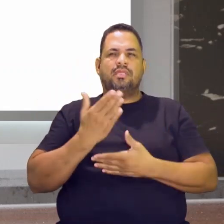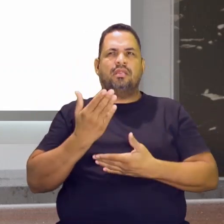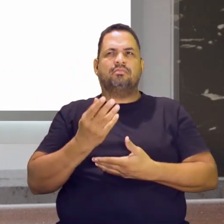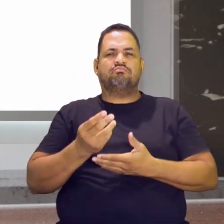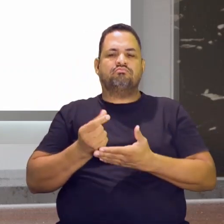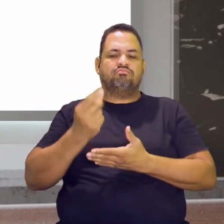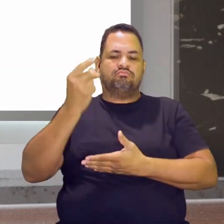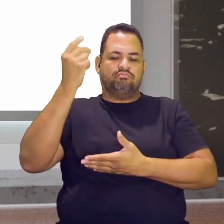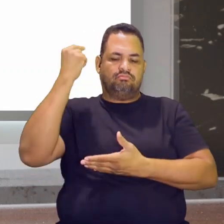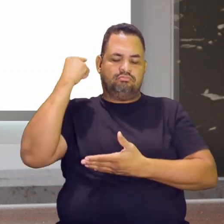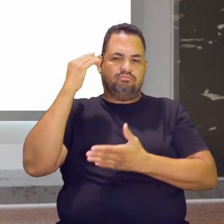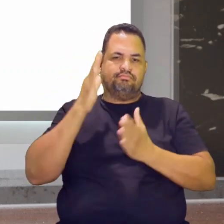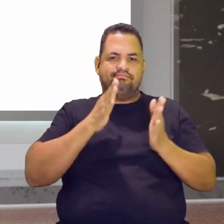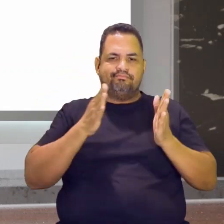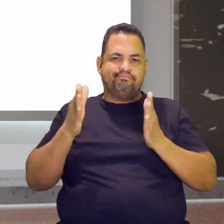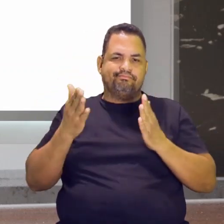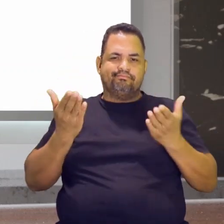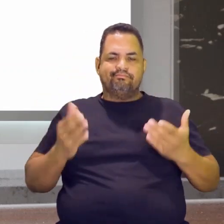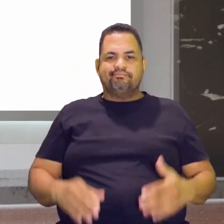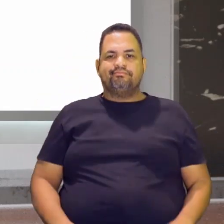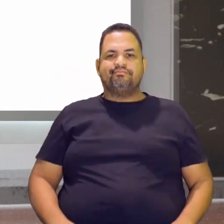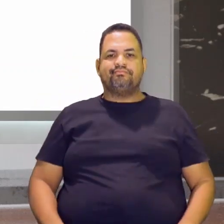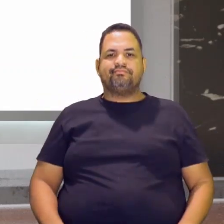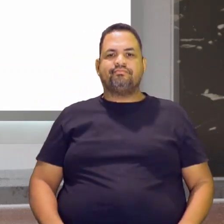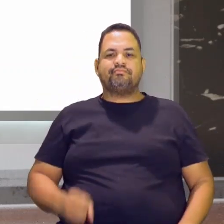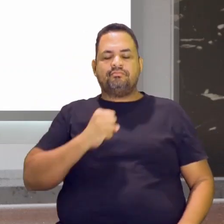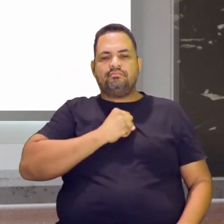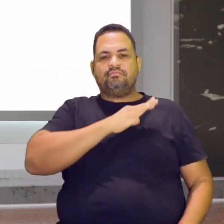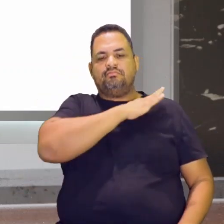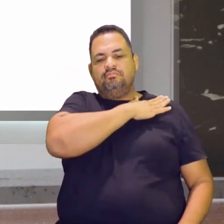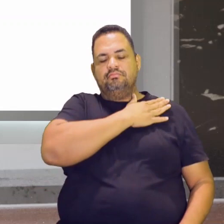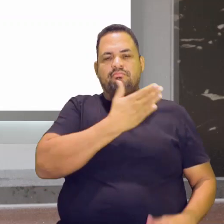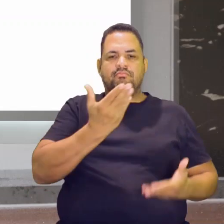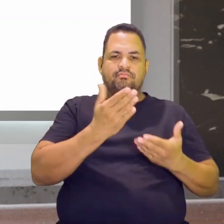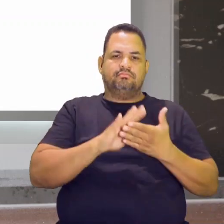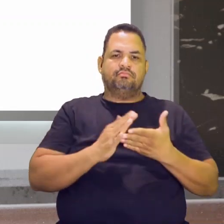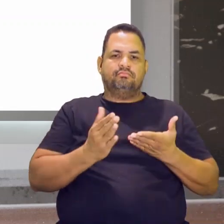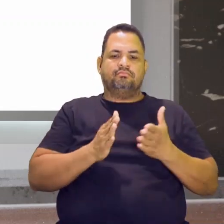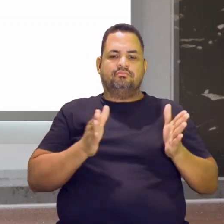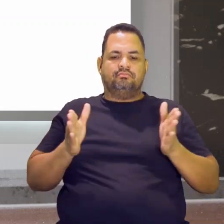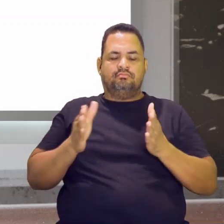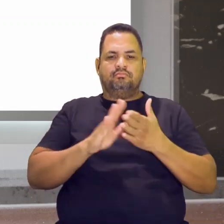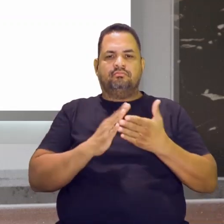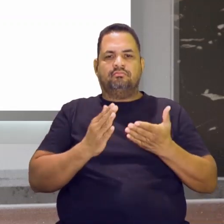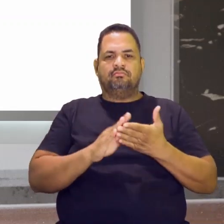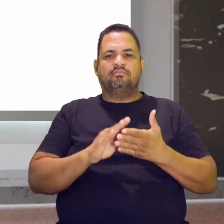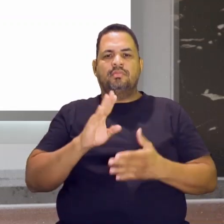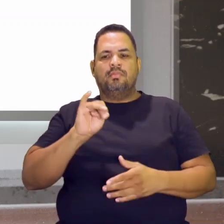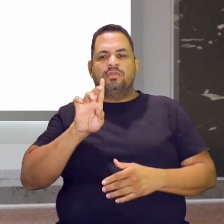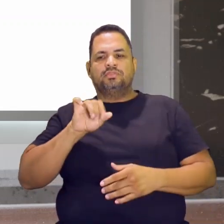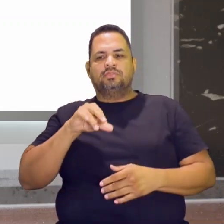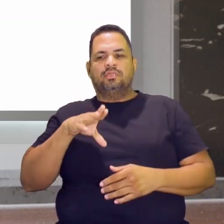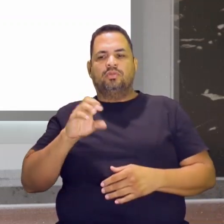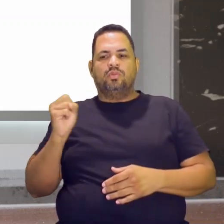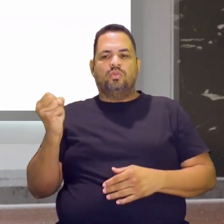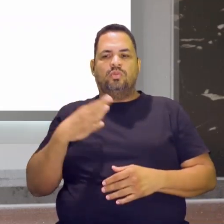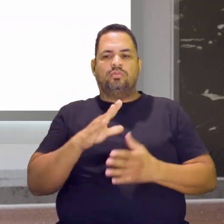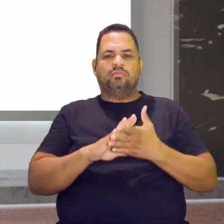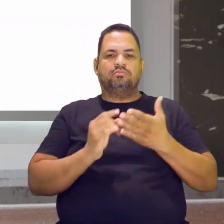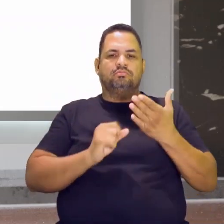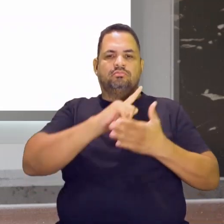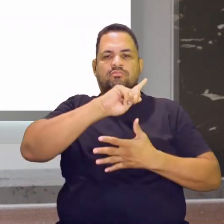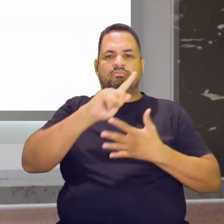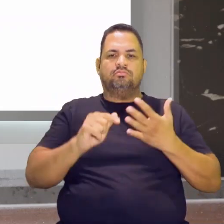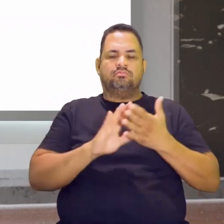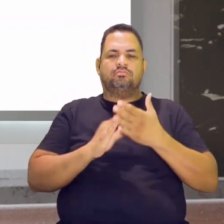o período ali militar, né, da música brasileira, bossa nova, alguns gêneros